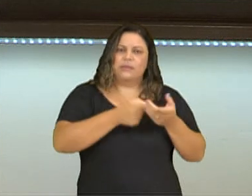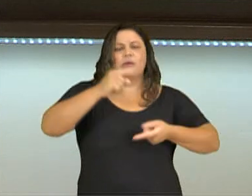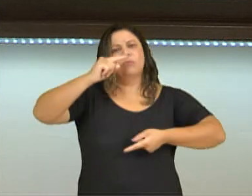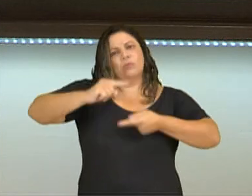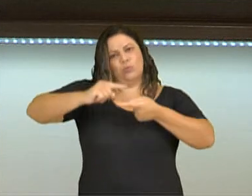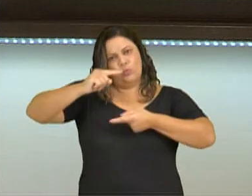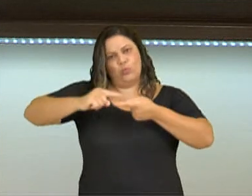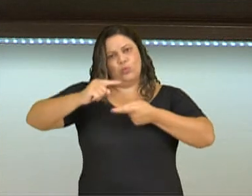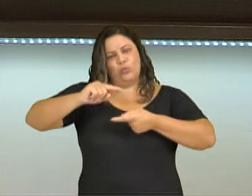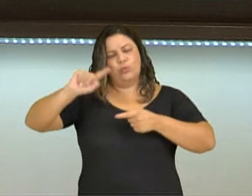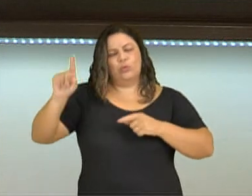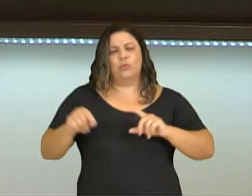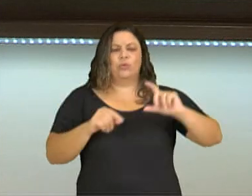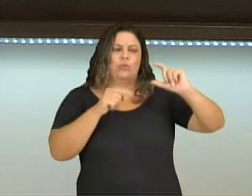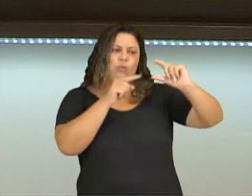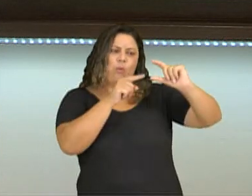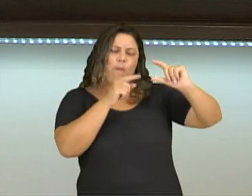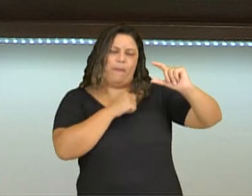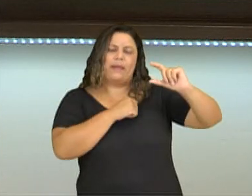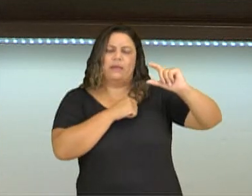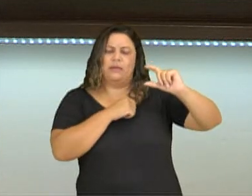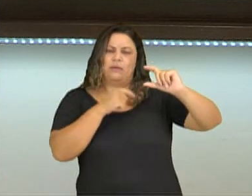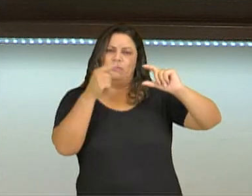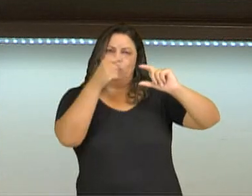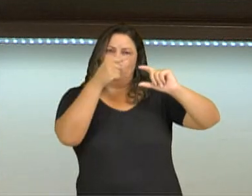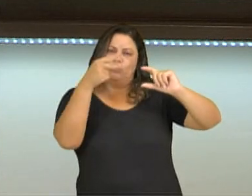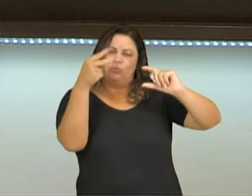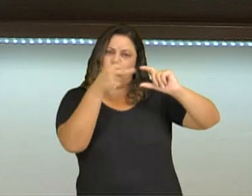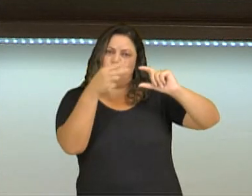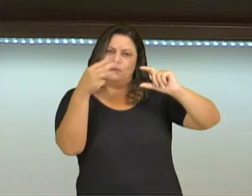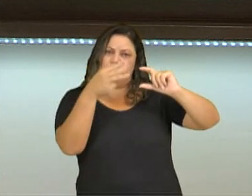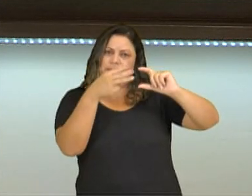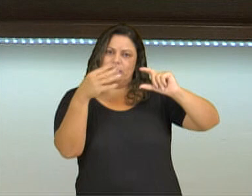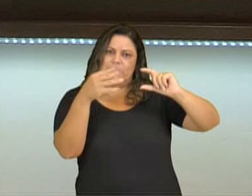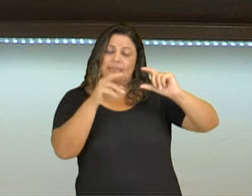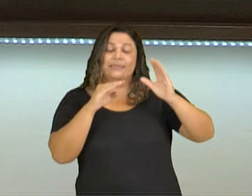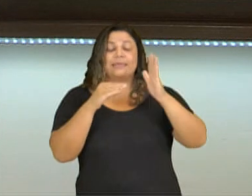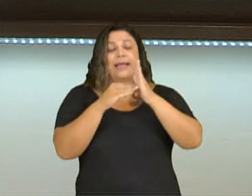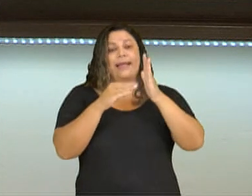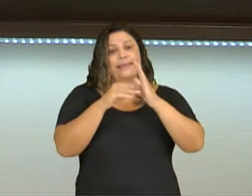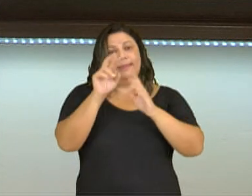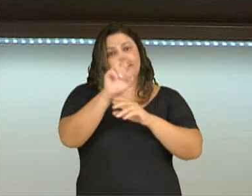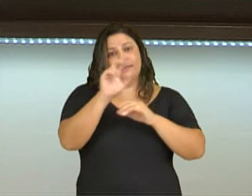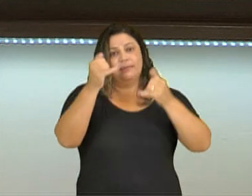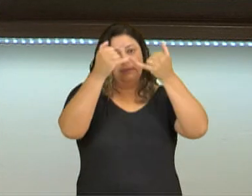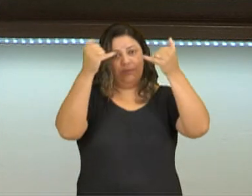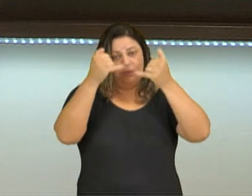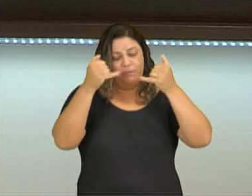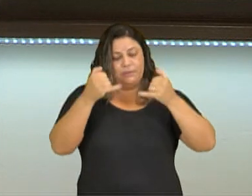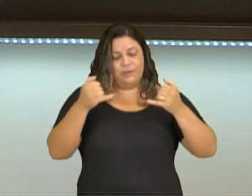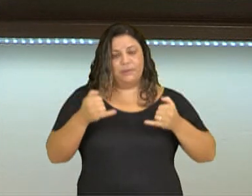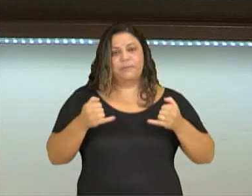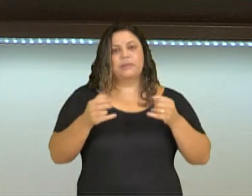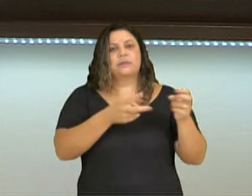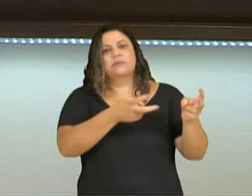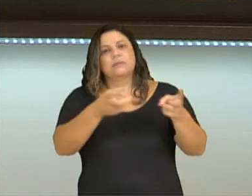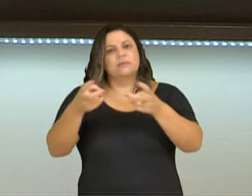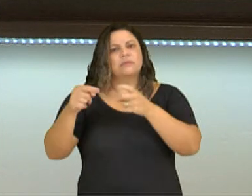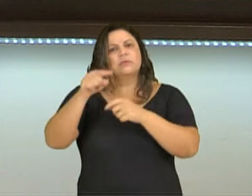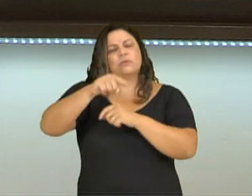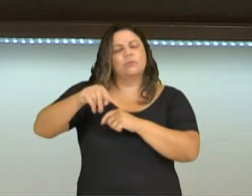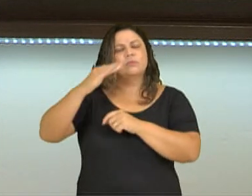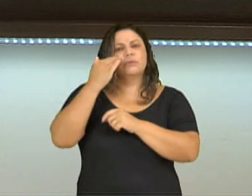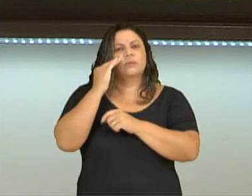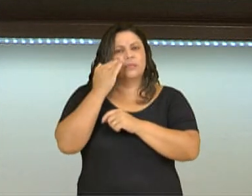curtinha, né, um parágrafo aí, 2, 3 linhas, enfim, até 5 no máximo, né, para a gente ver como que foi o entendimento